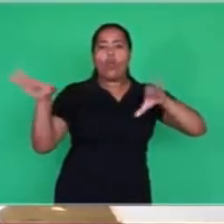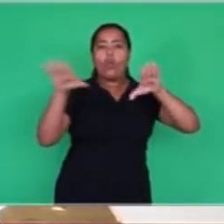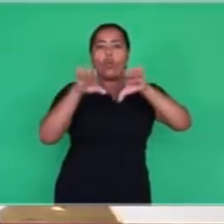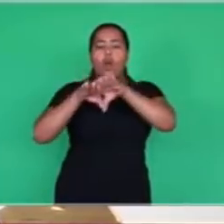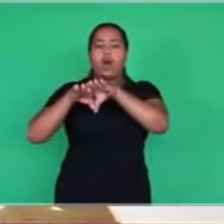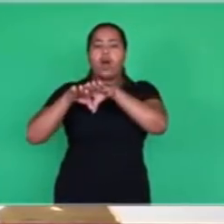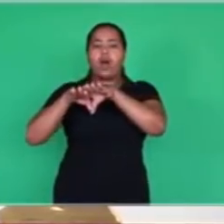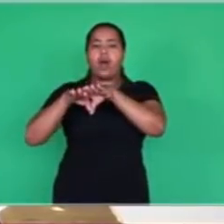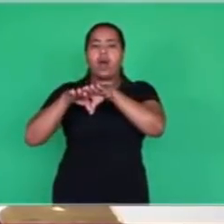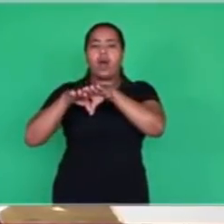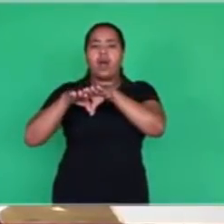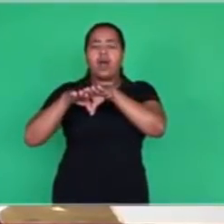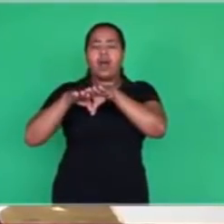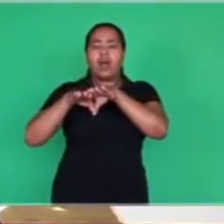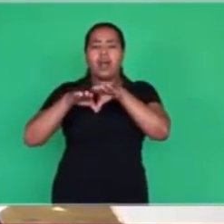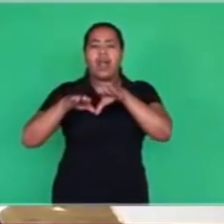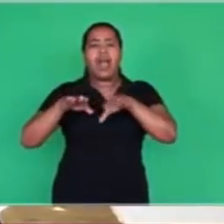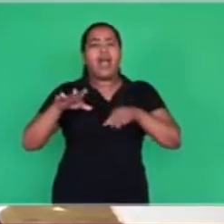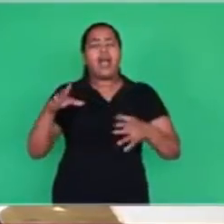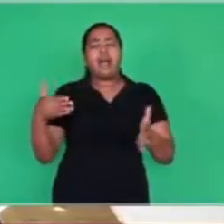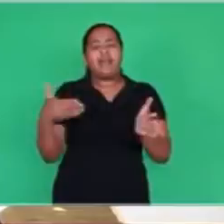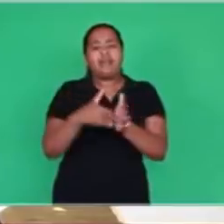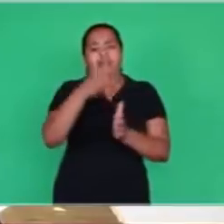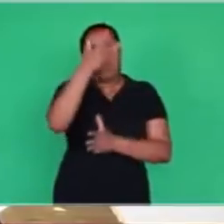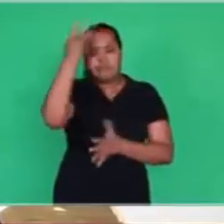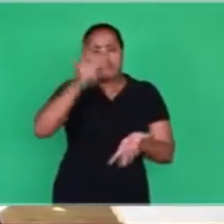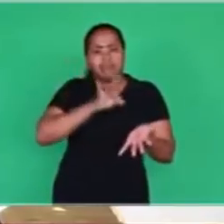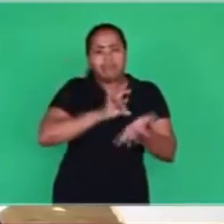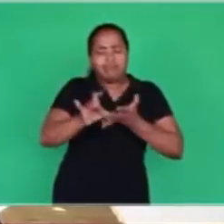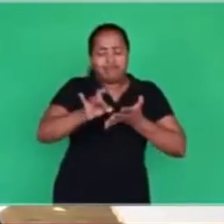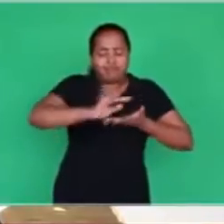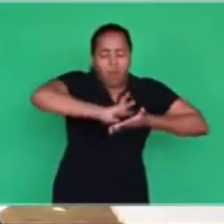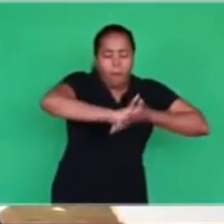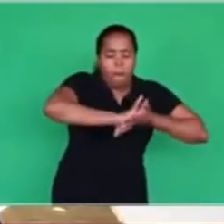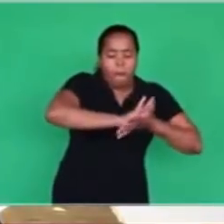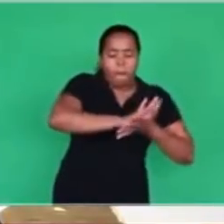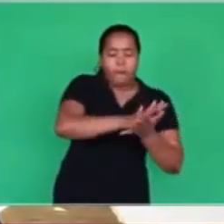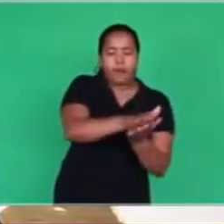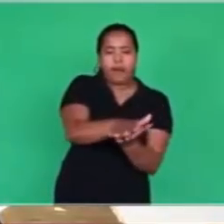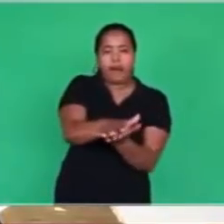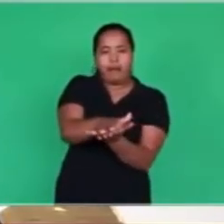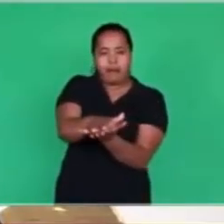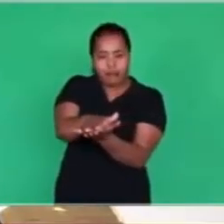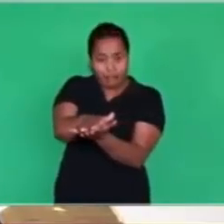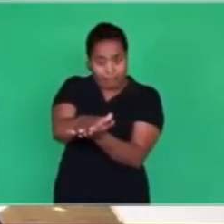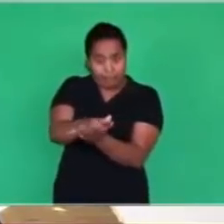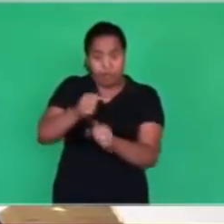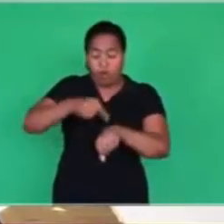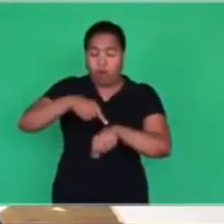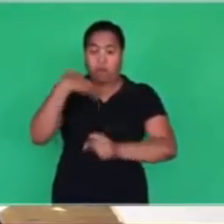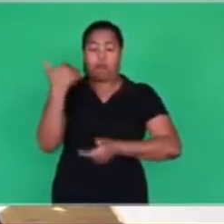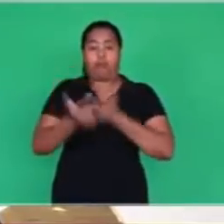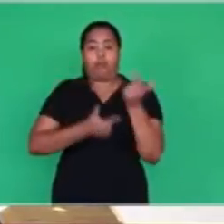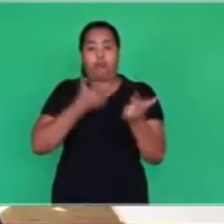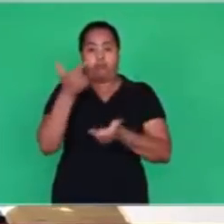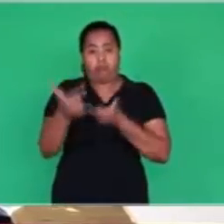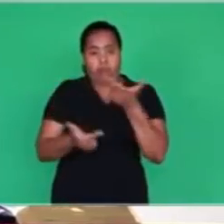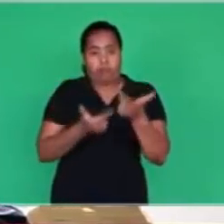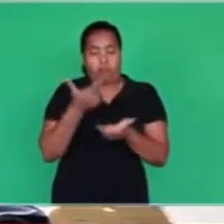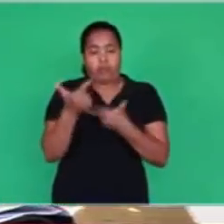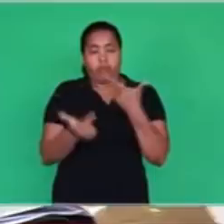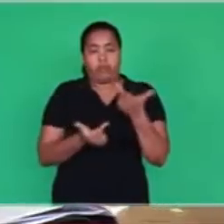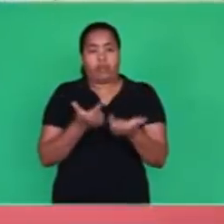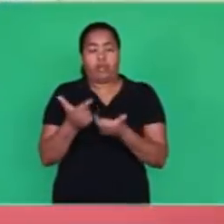sombreado, até os inimigos todos serem derrotados. O dia da batalha. Está dizendo como vai